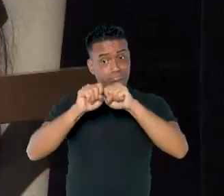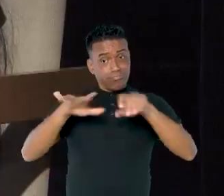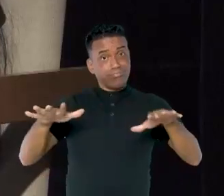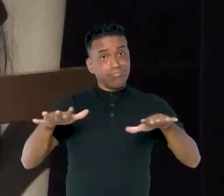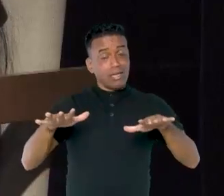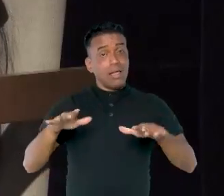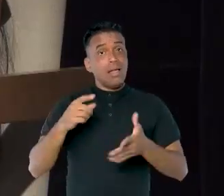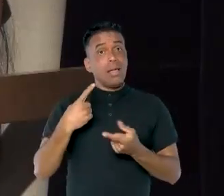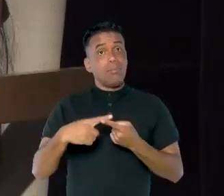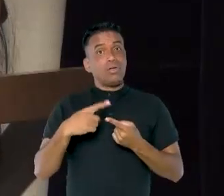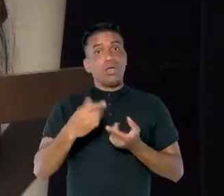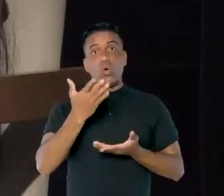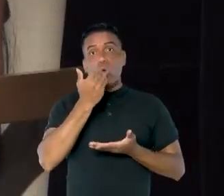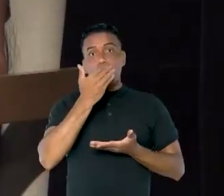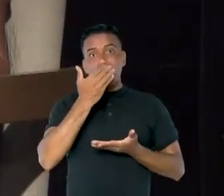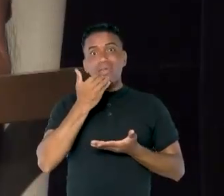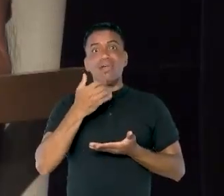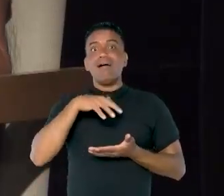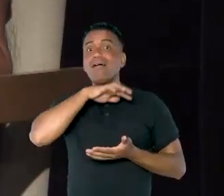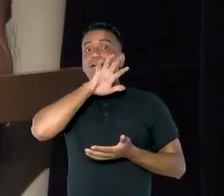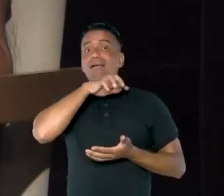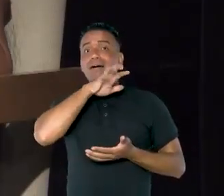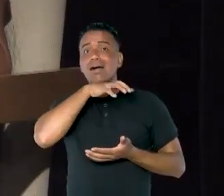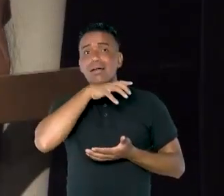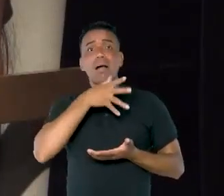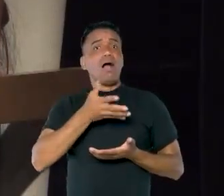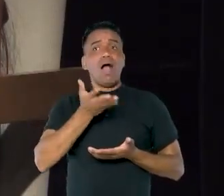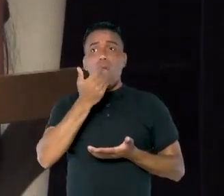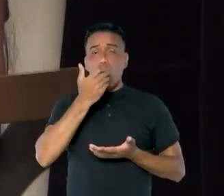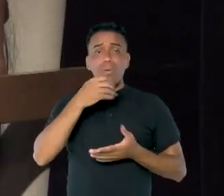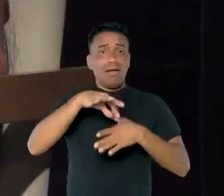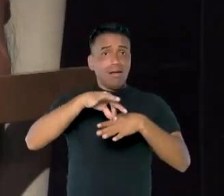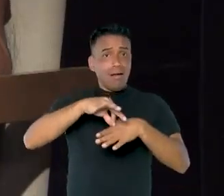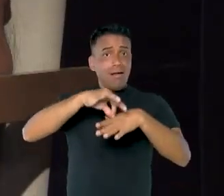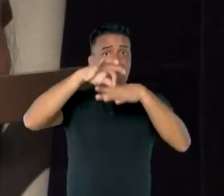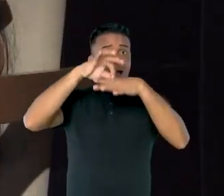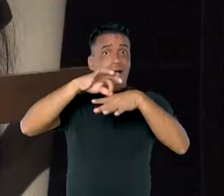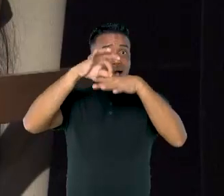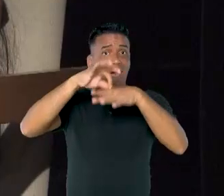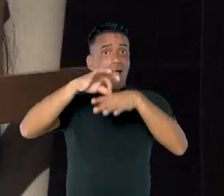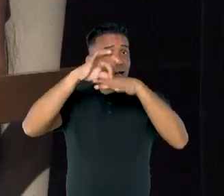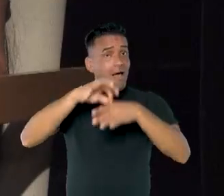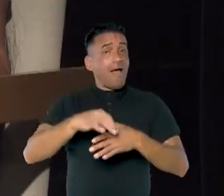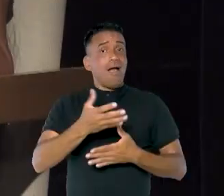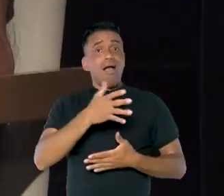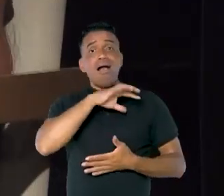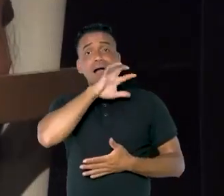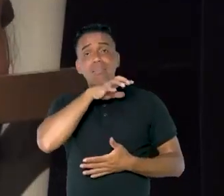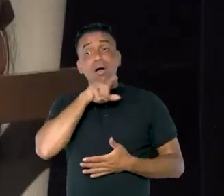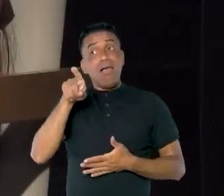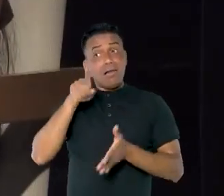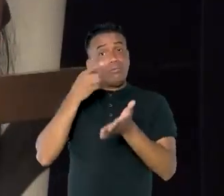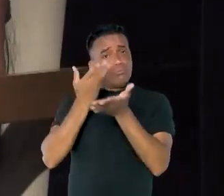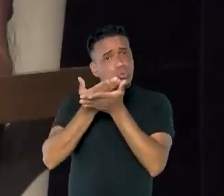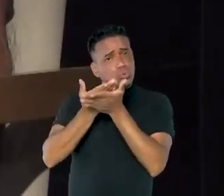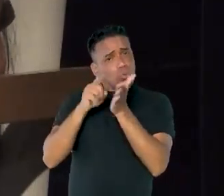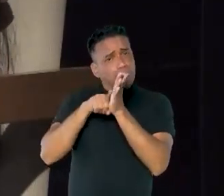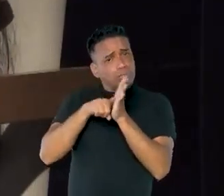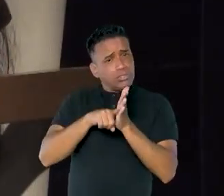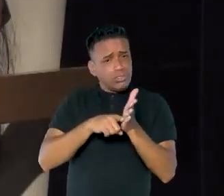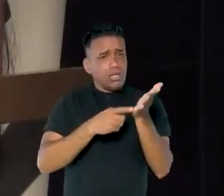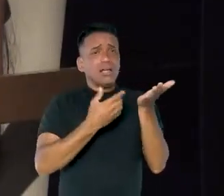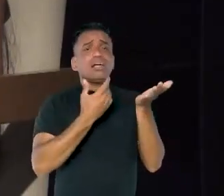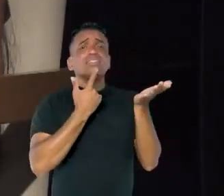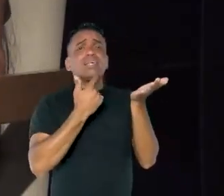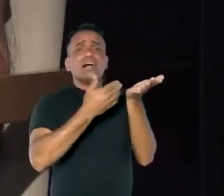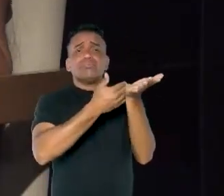gente comia muita caça, né? Então, ela estudou, né? Ela fez todo um teste, né? Tirou nosso sangue